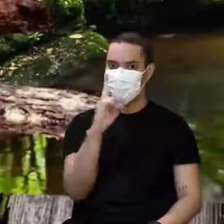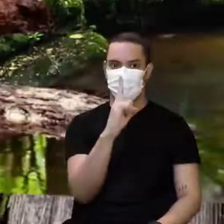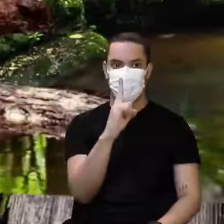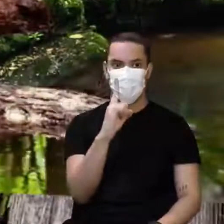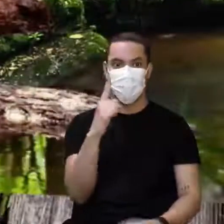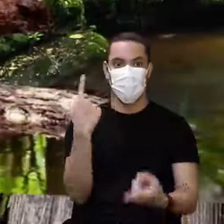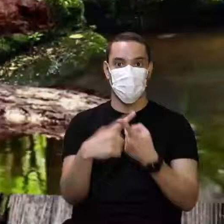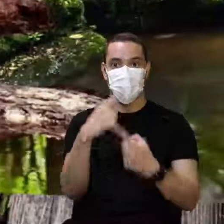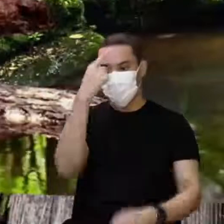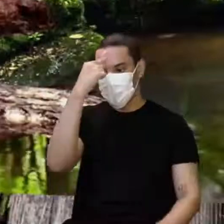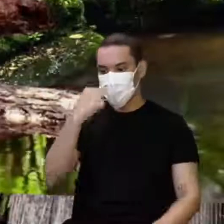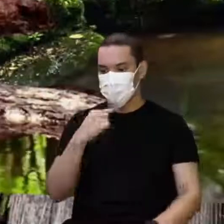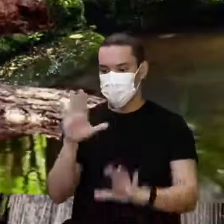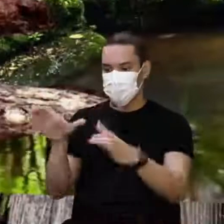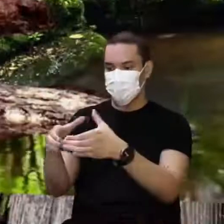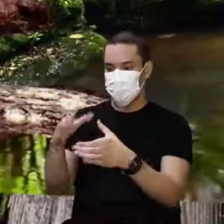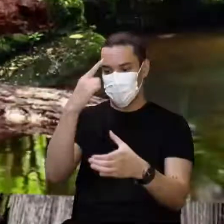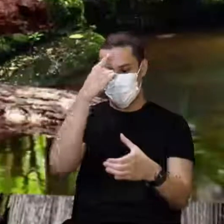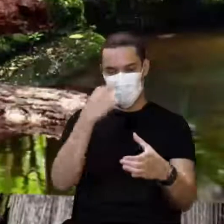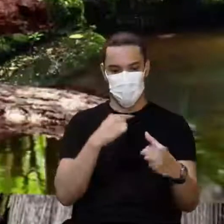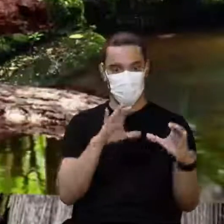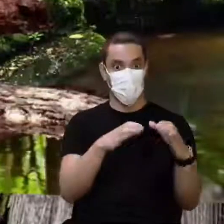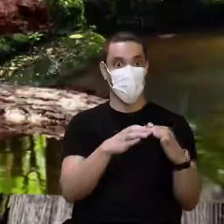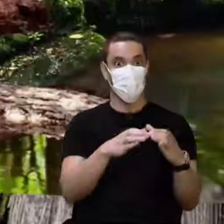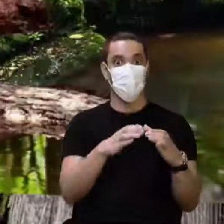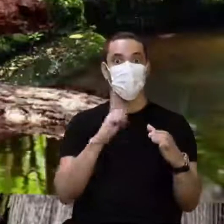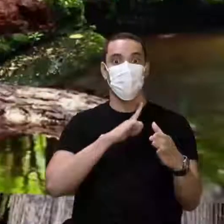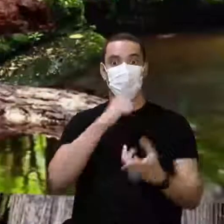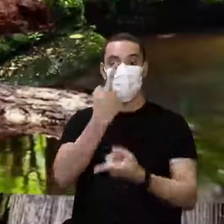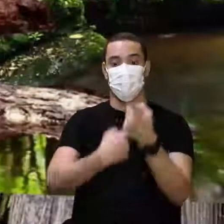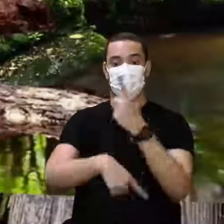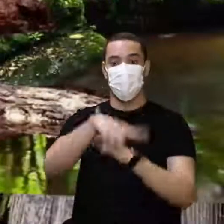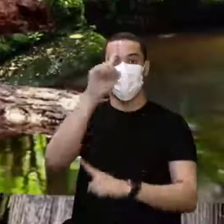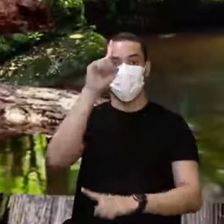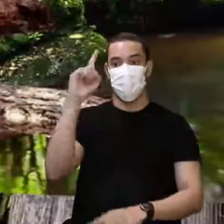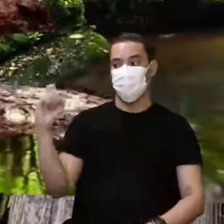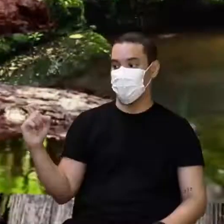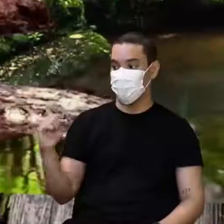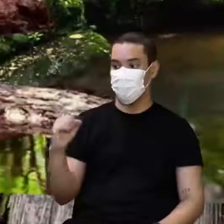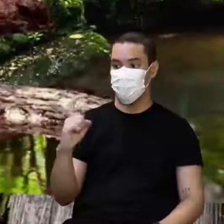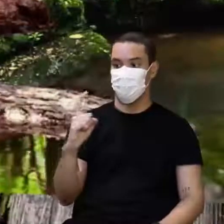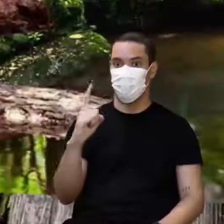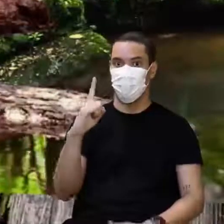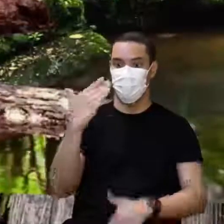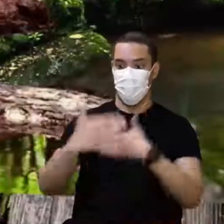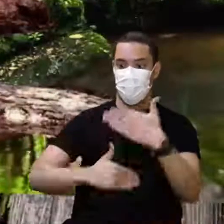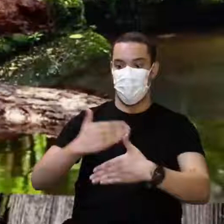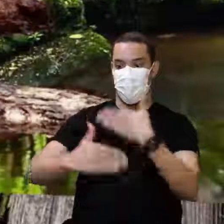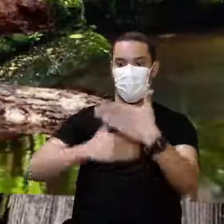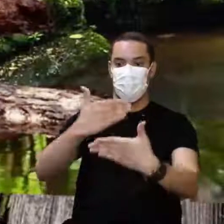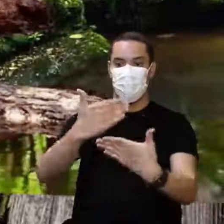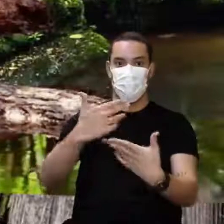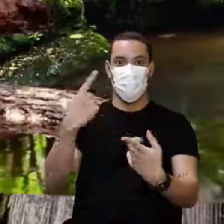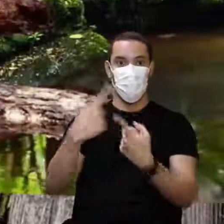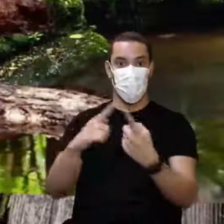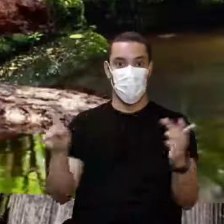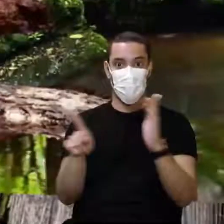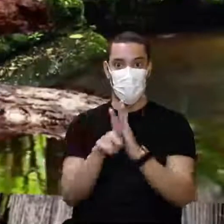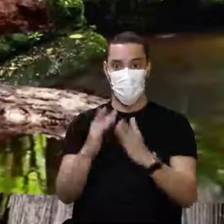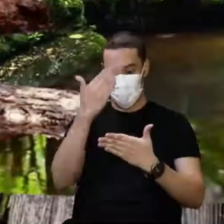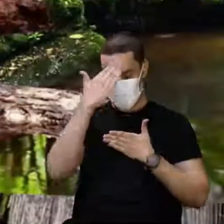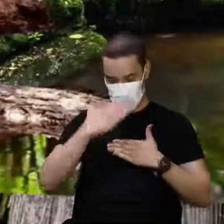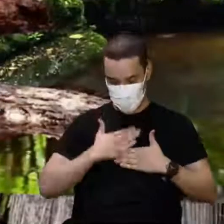Essas duas espécies coevoluíram. O seu desenvolvimento, suas transformações